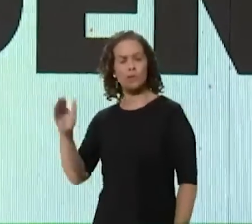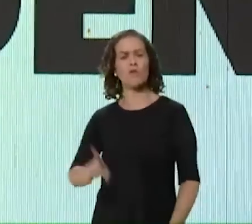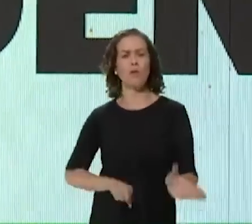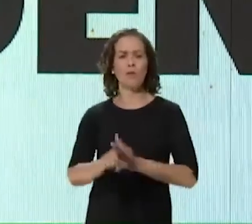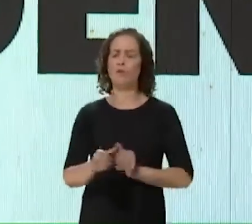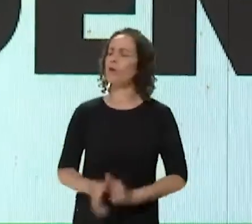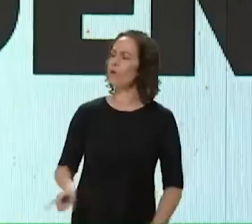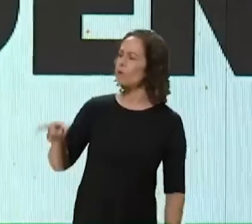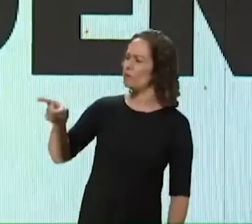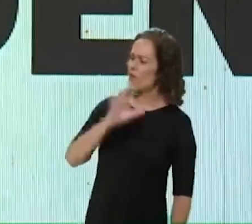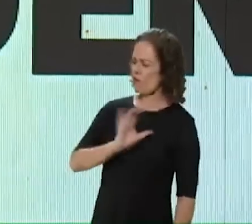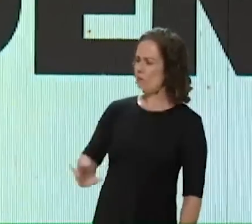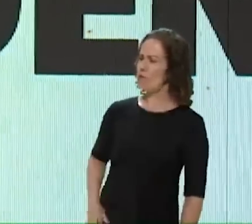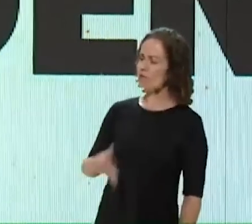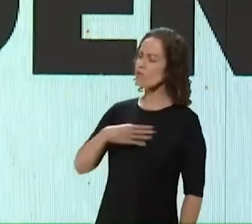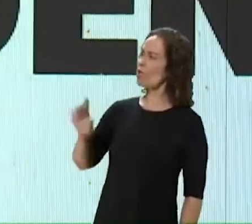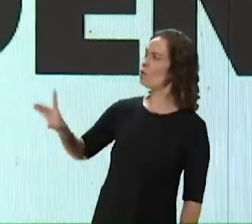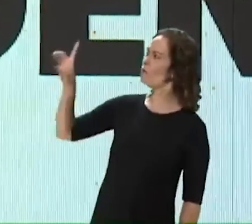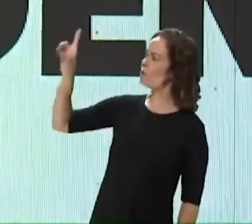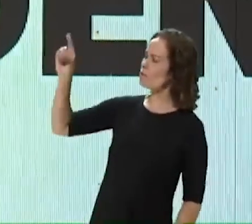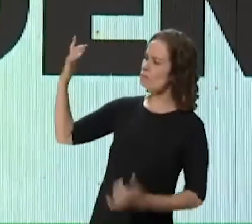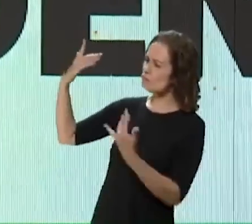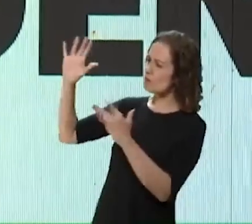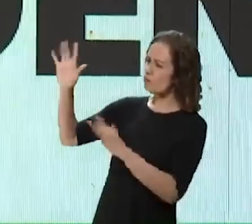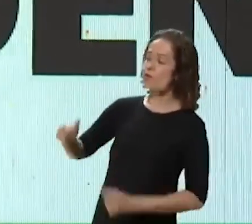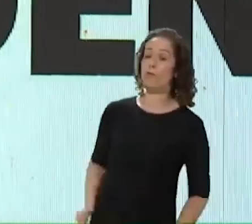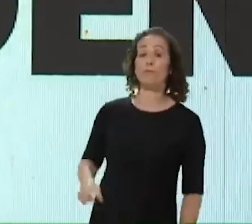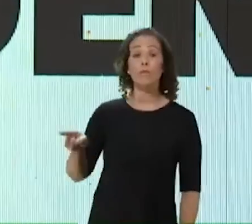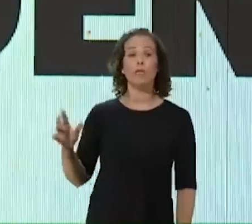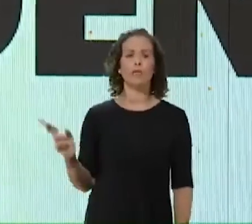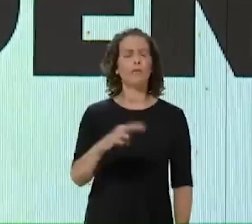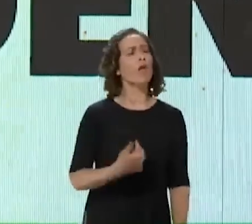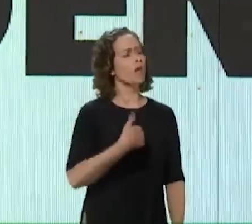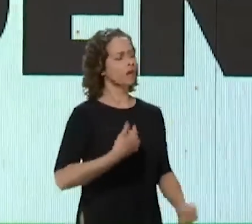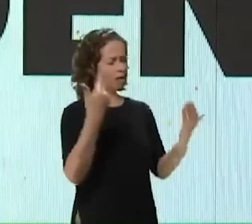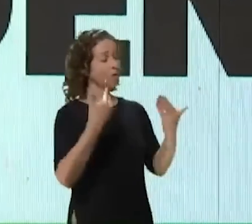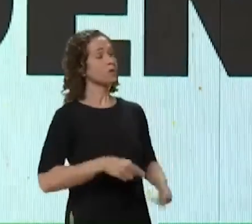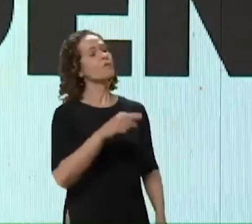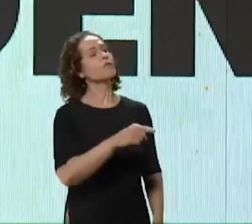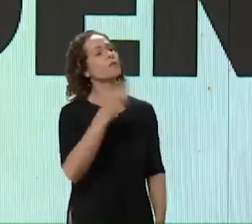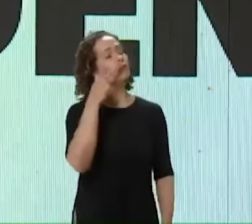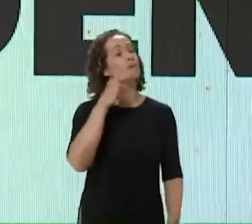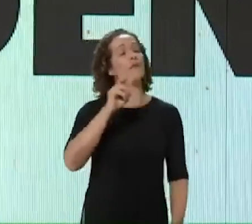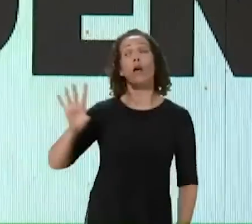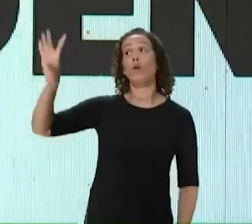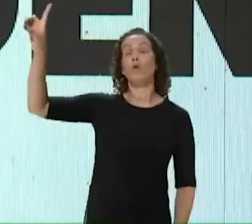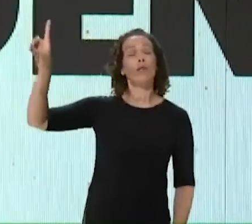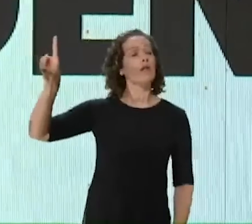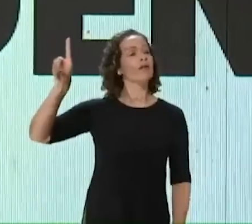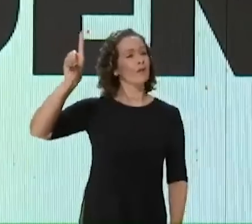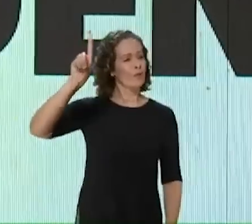o Filho do Deus bendito? Ele disse: eu sou. E vocês verão o Filho do Homem assentado à direita do Todo-Poderoso. O sumo